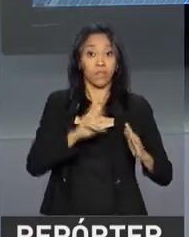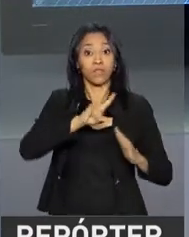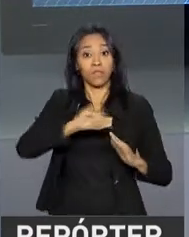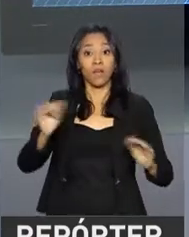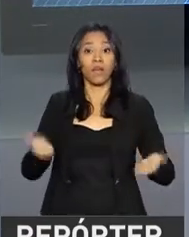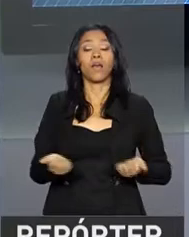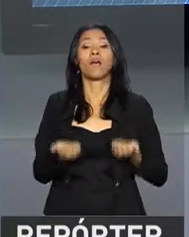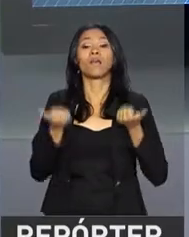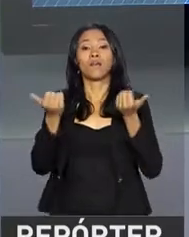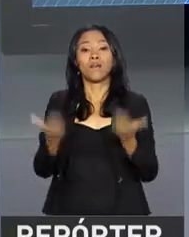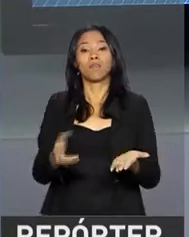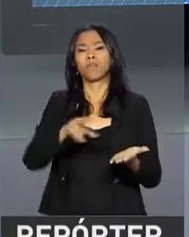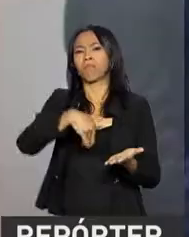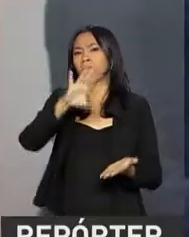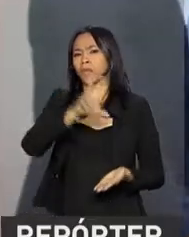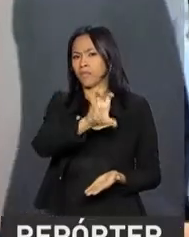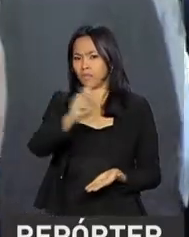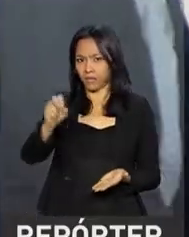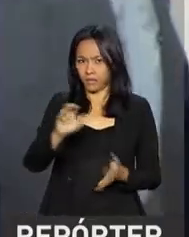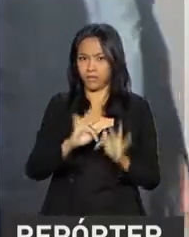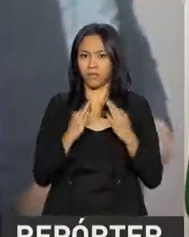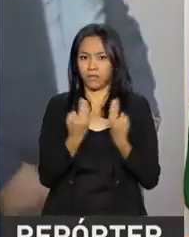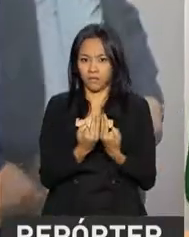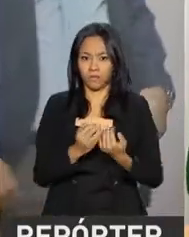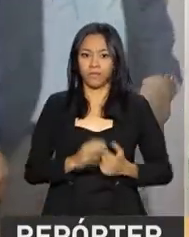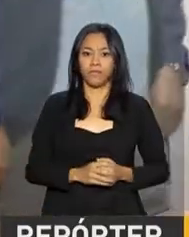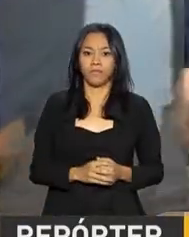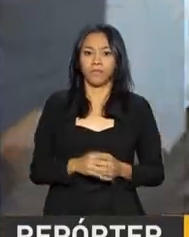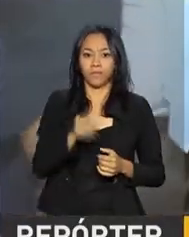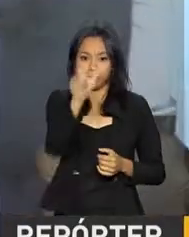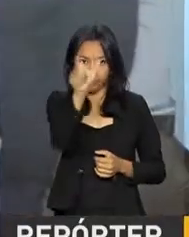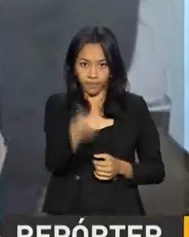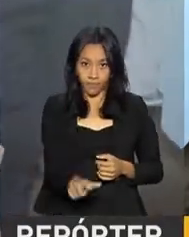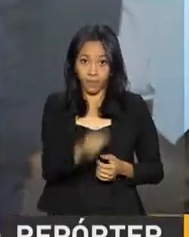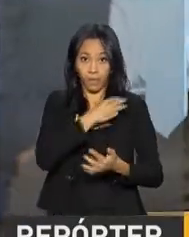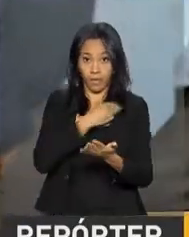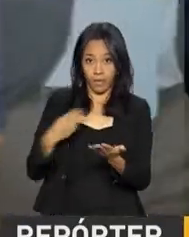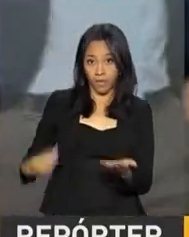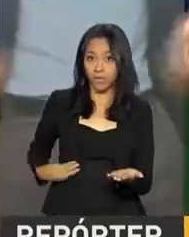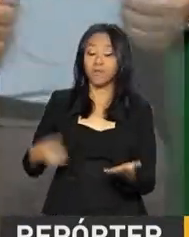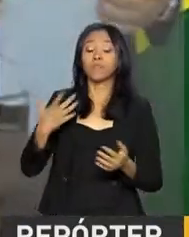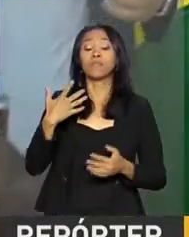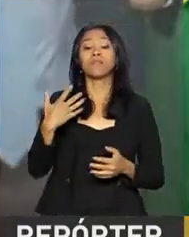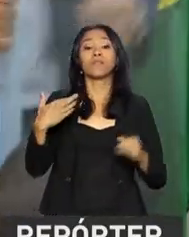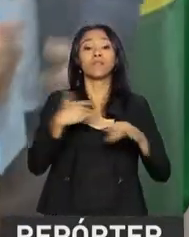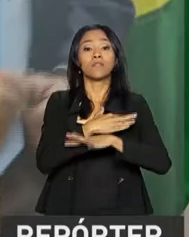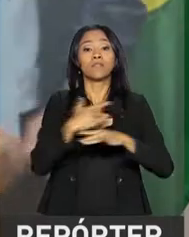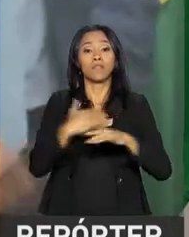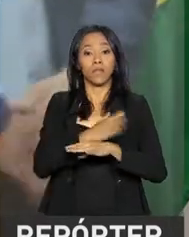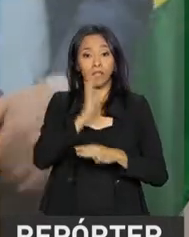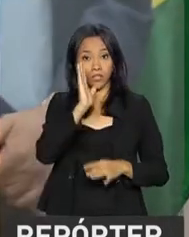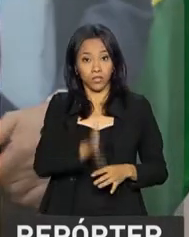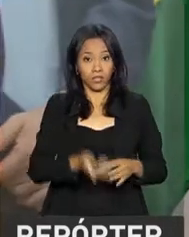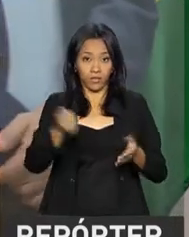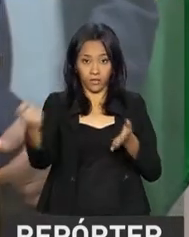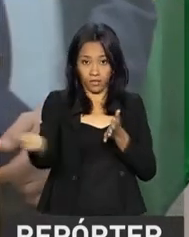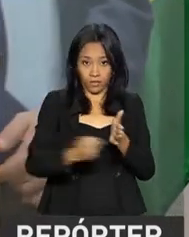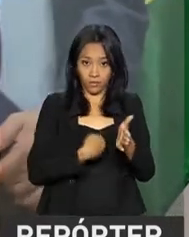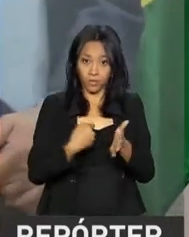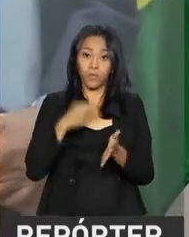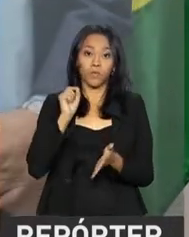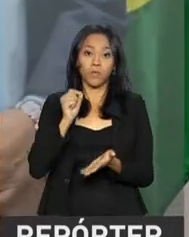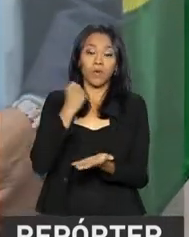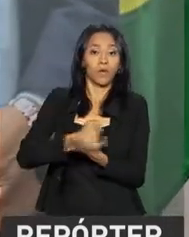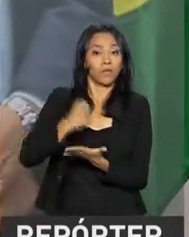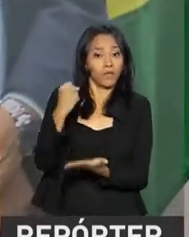500 famílias o ministro das cidades alexandre baldy assinou a autorização para contratar as